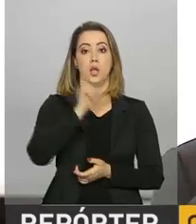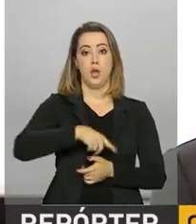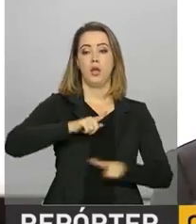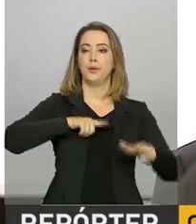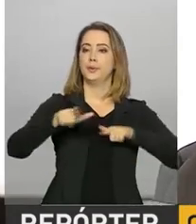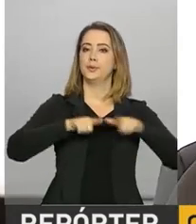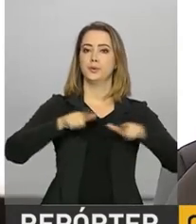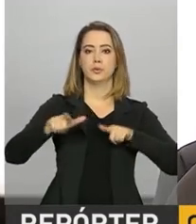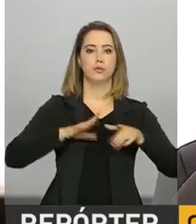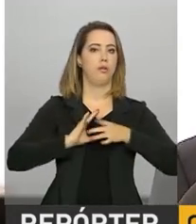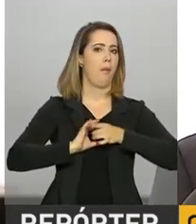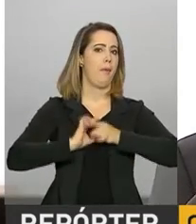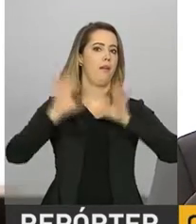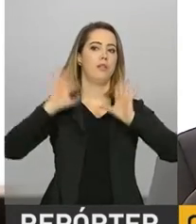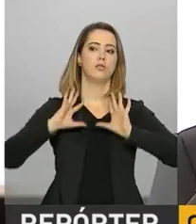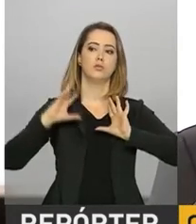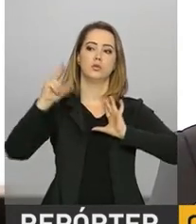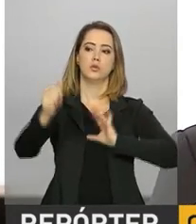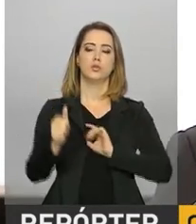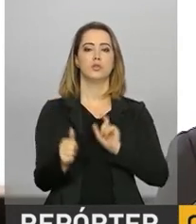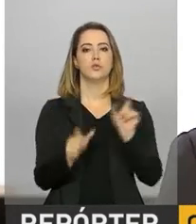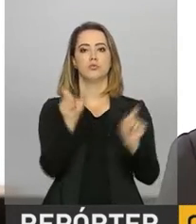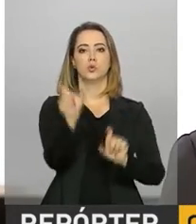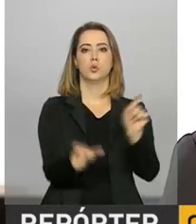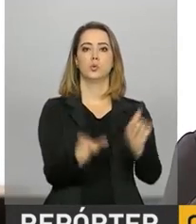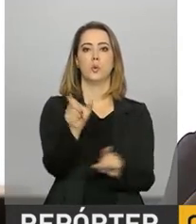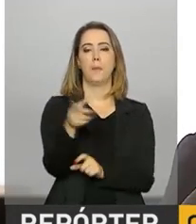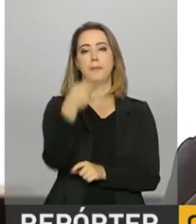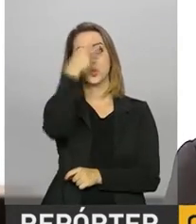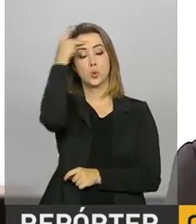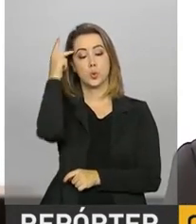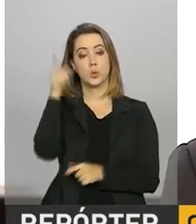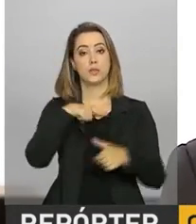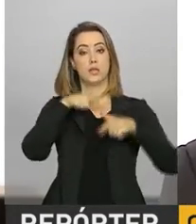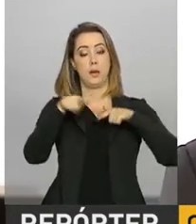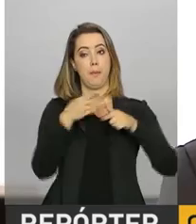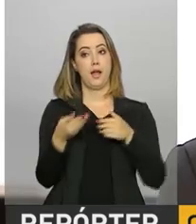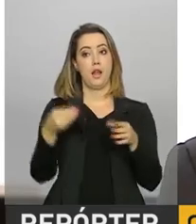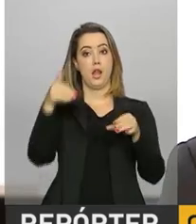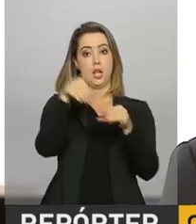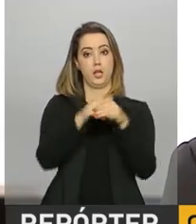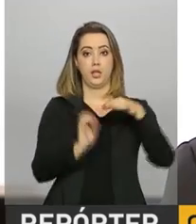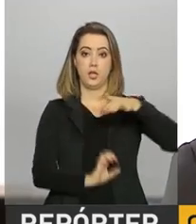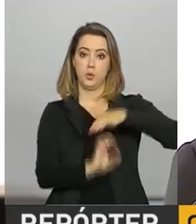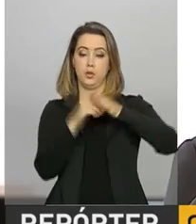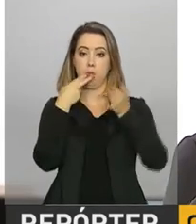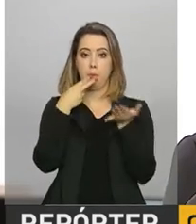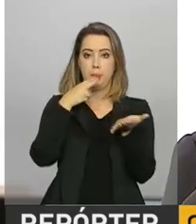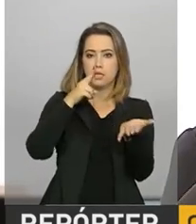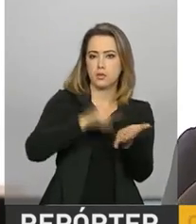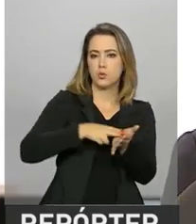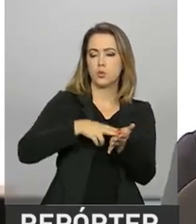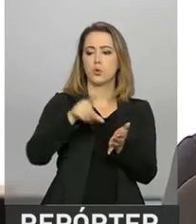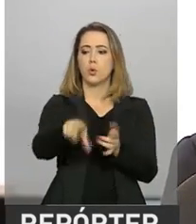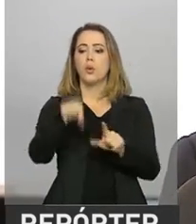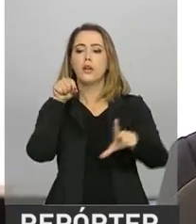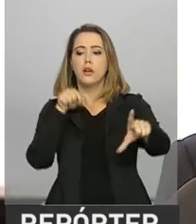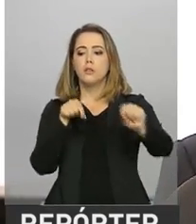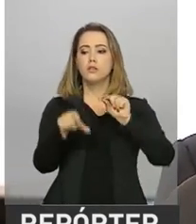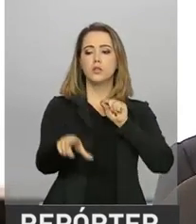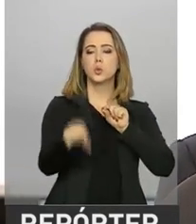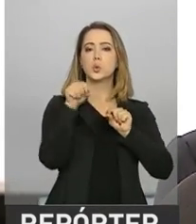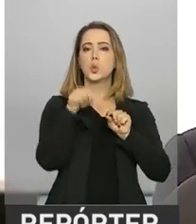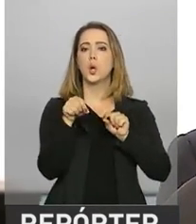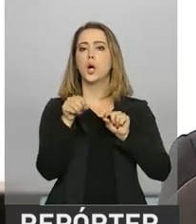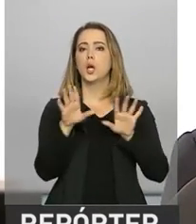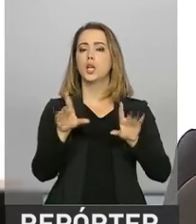voluntário feito por todos os funcionários dos Correios, que fazem uma triagem dessas cartas. A carta tem que ser